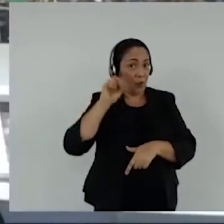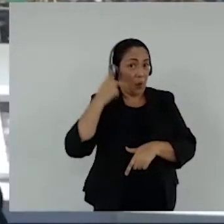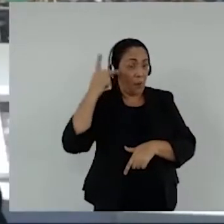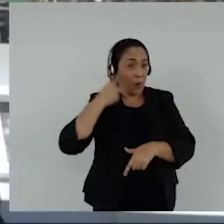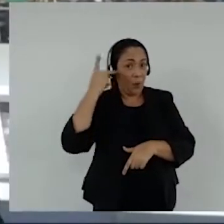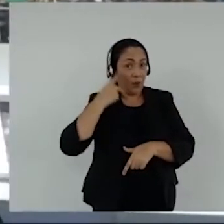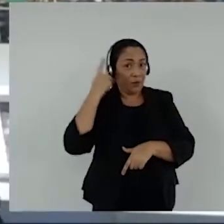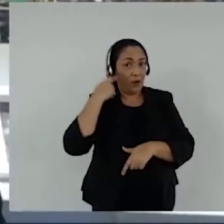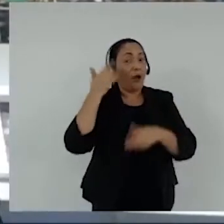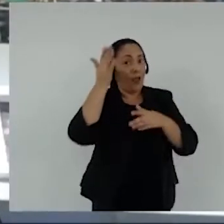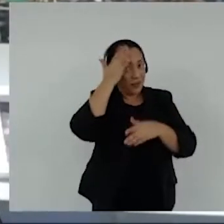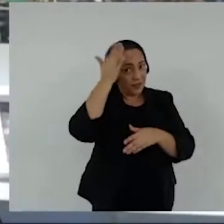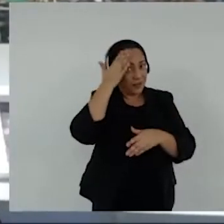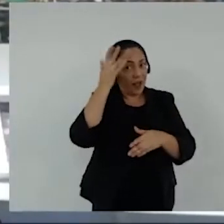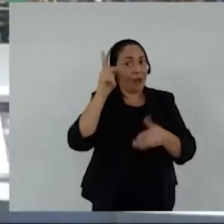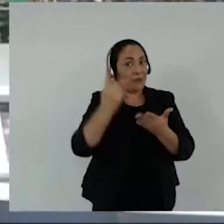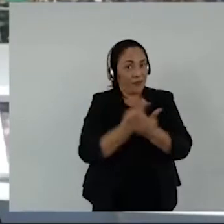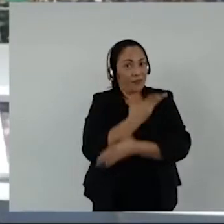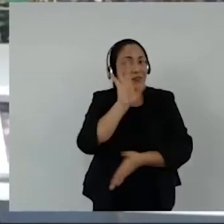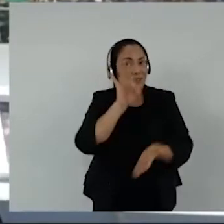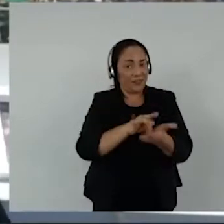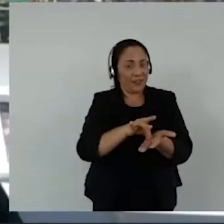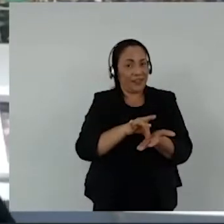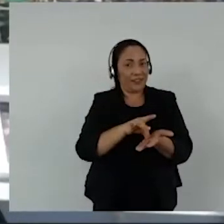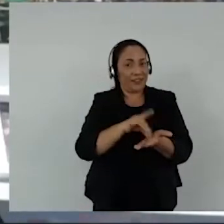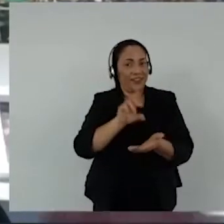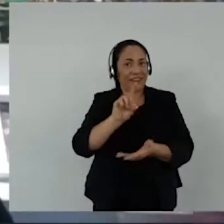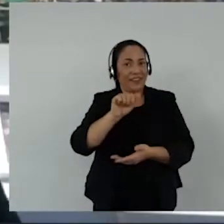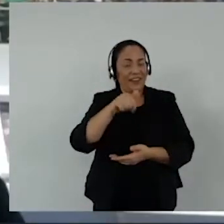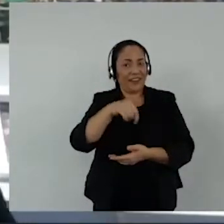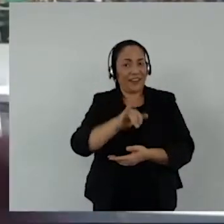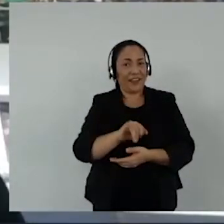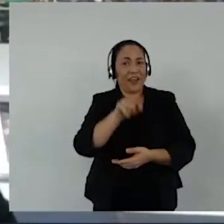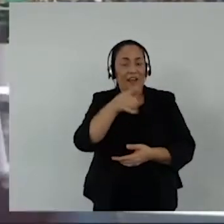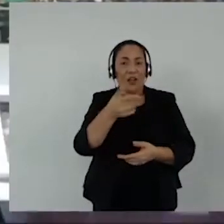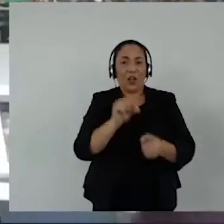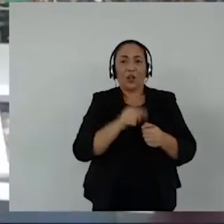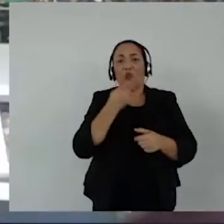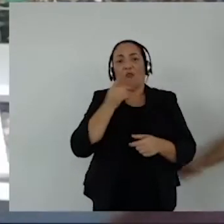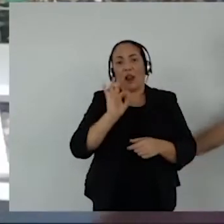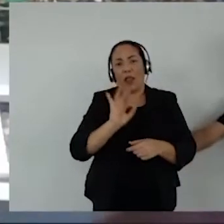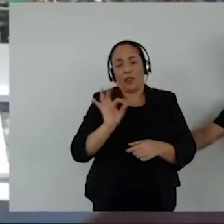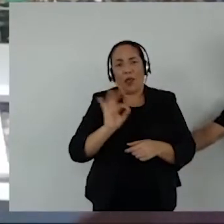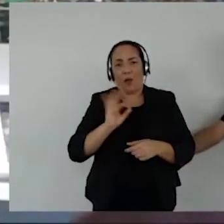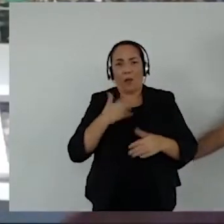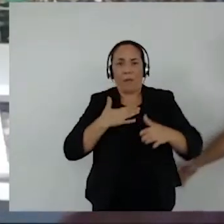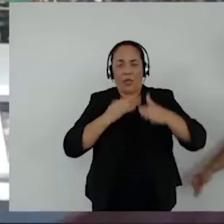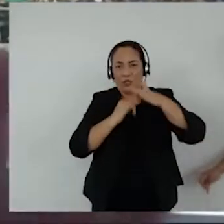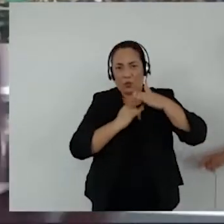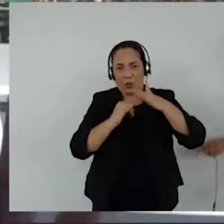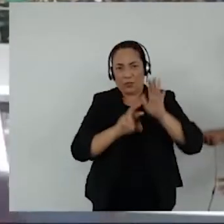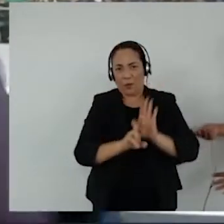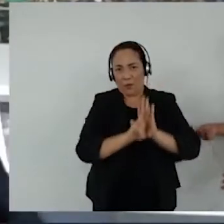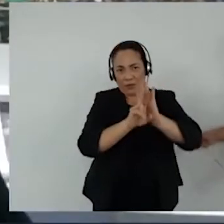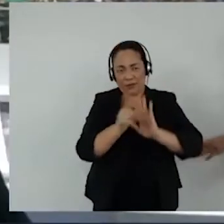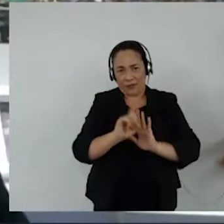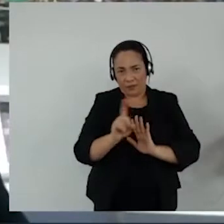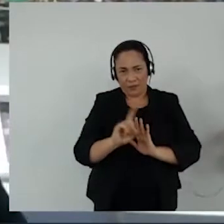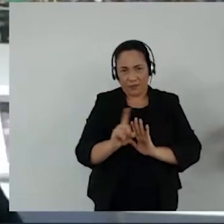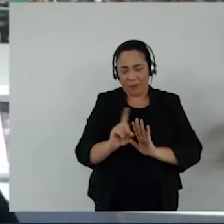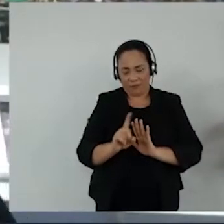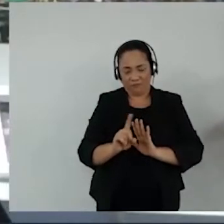vê-lo, sabe? Então, particularmente, Dani, mas aqui eu não estou falando em nome da minha instituição, tá? Eu